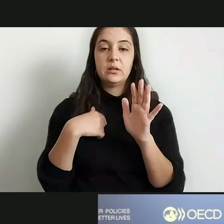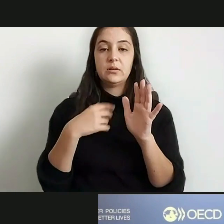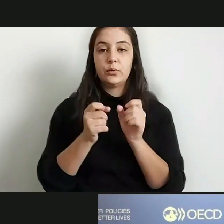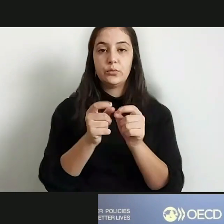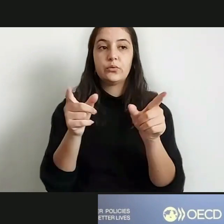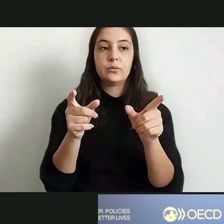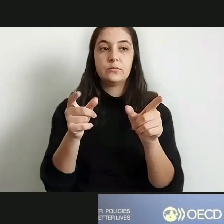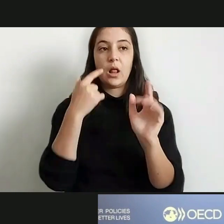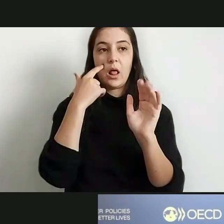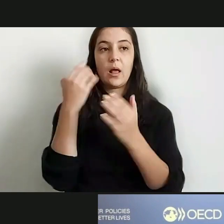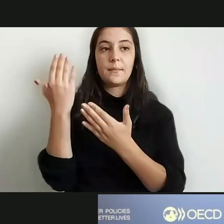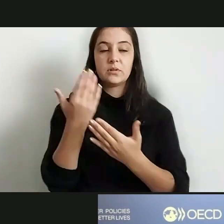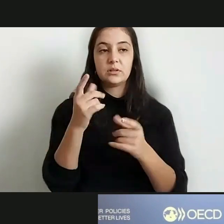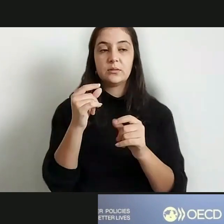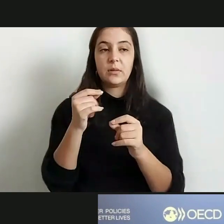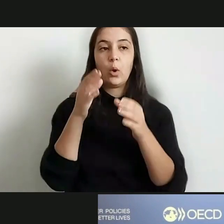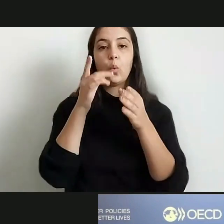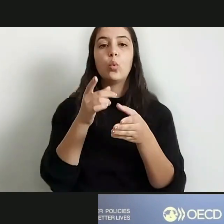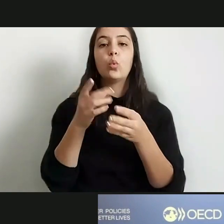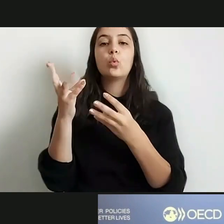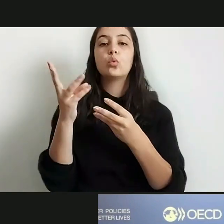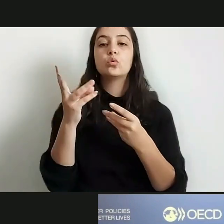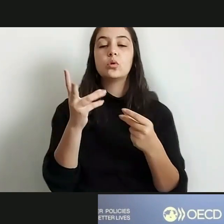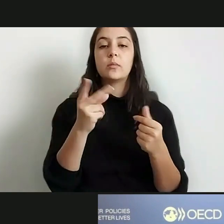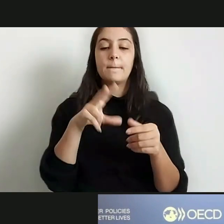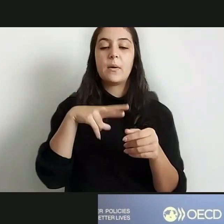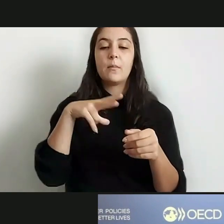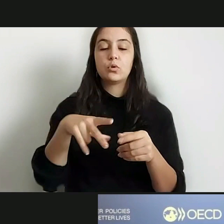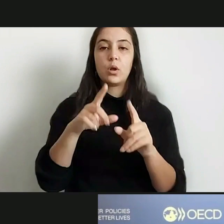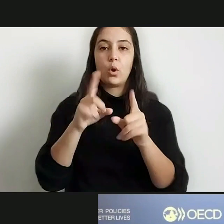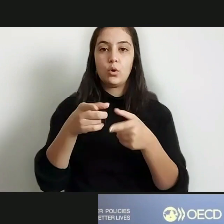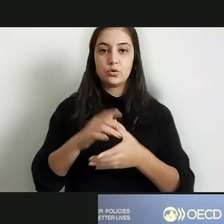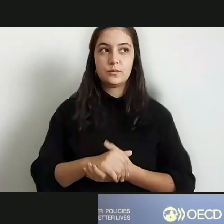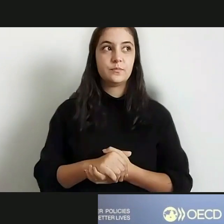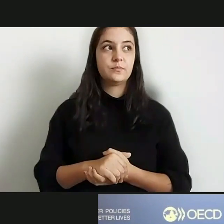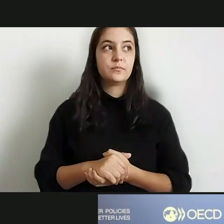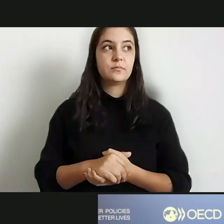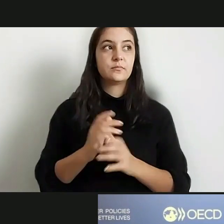apresentar, com um enfoque também naquilo que foram os resultados para Portugal. Mariana.